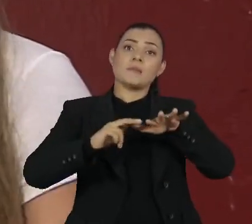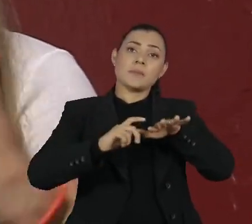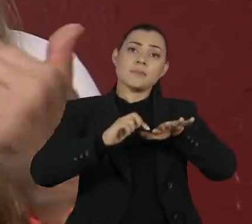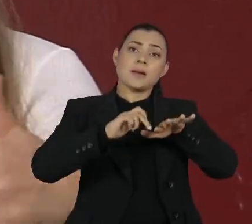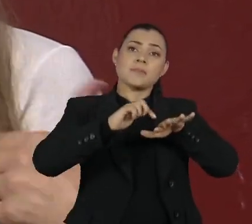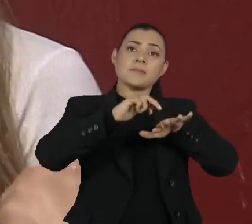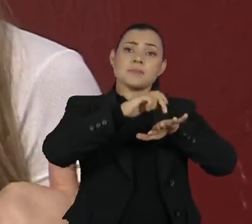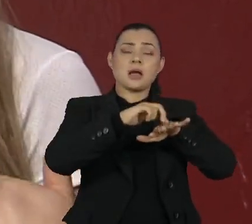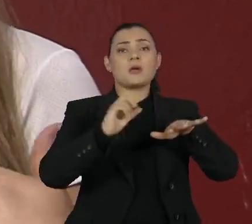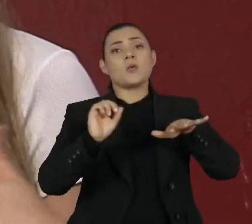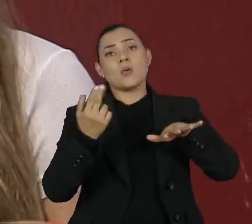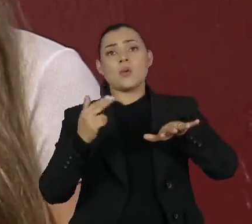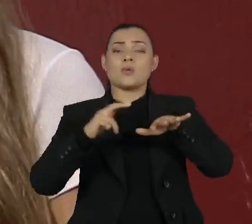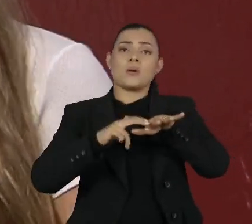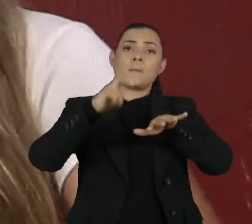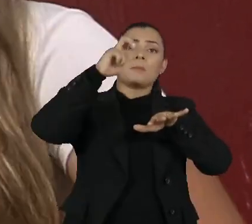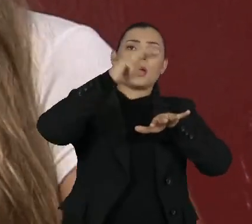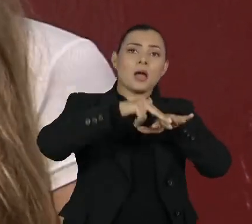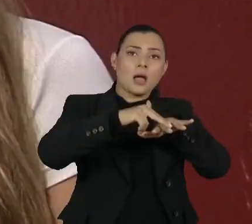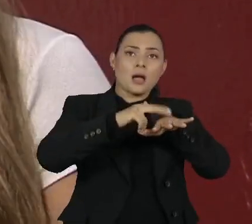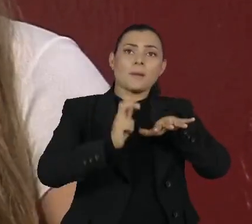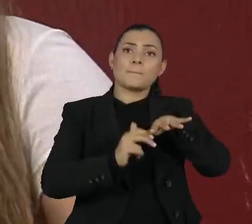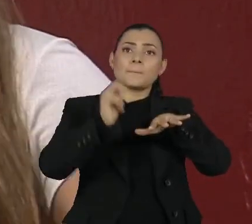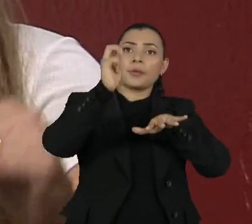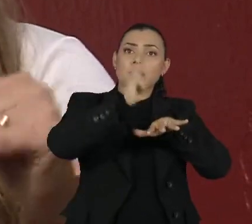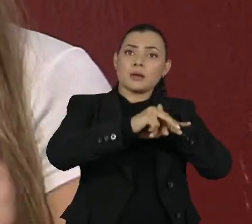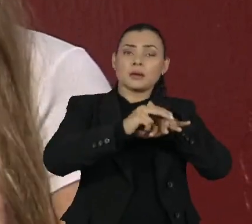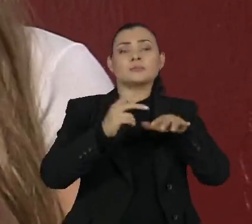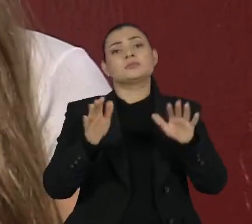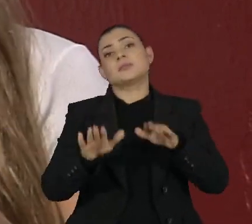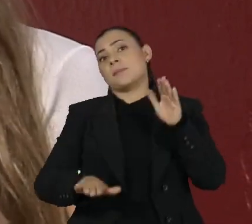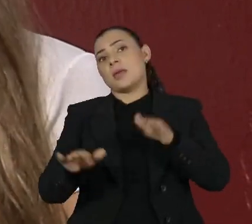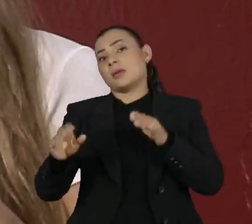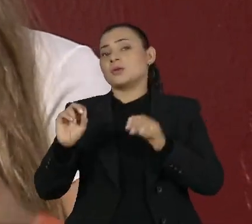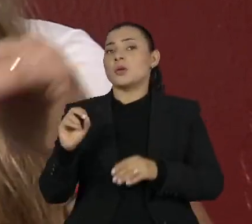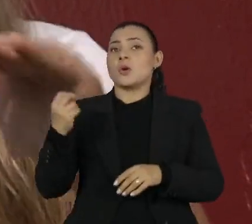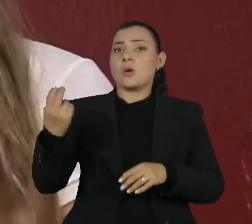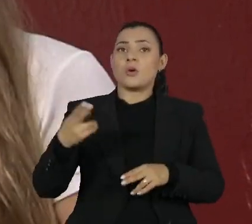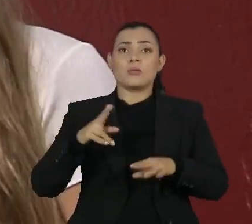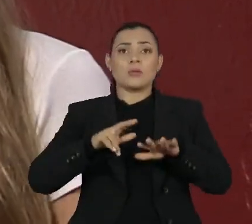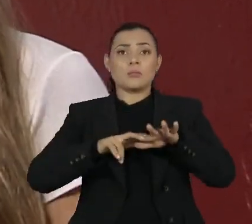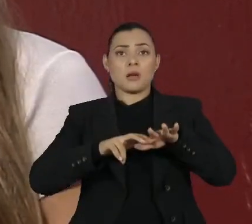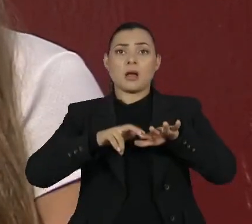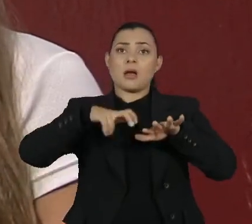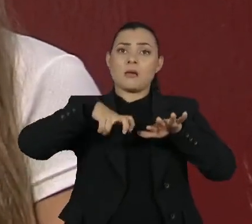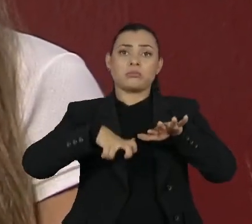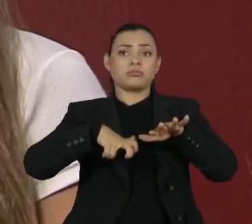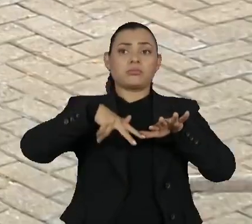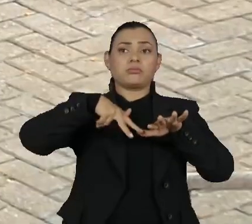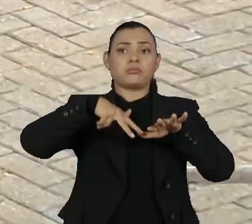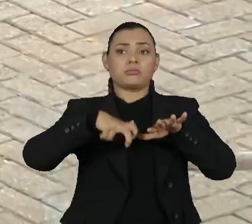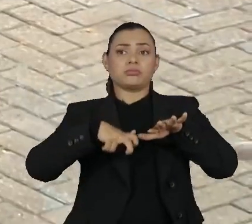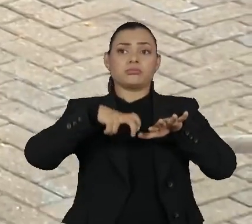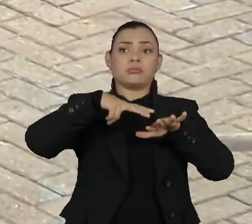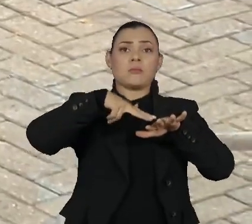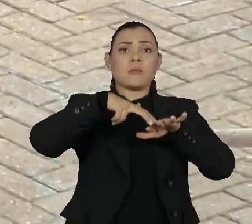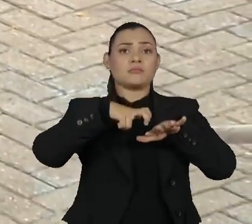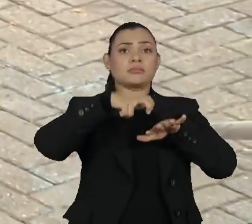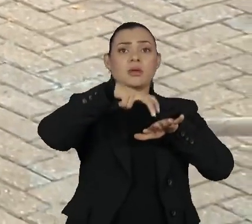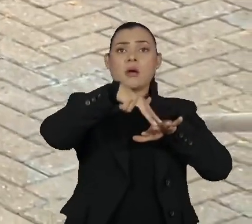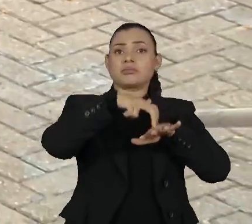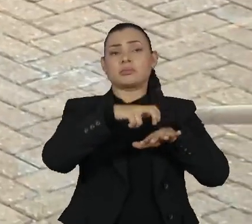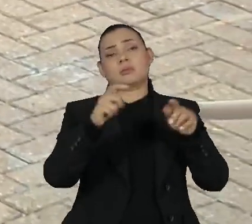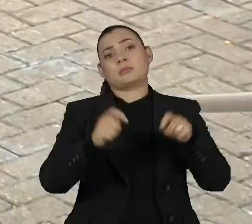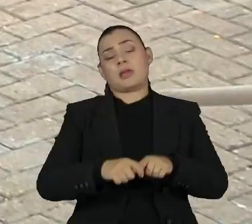degrau ou de 2is em 2 degraus três em três ou eu faço subo um degrau faço um agachamento um estudo da